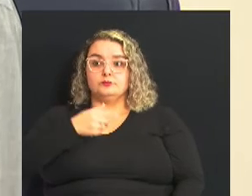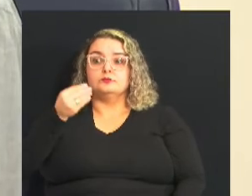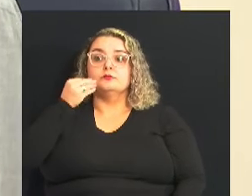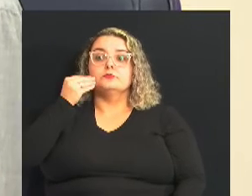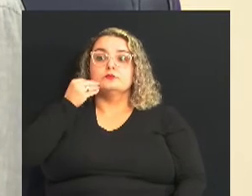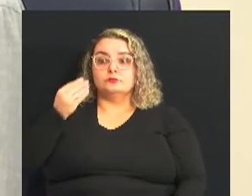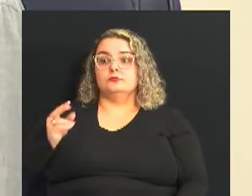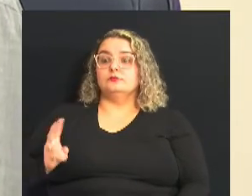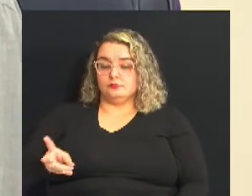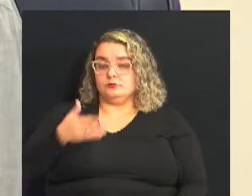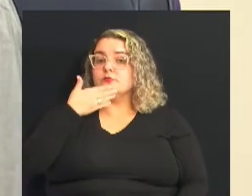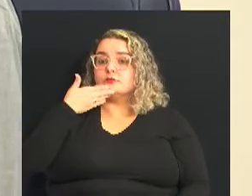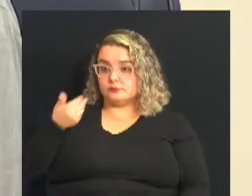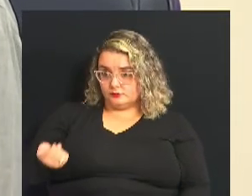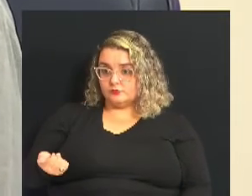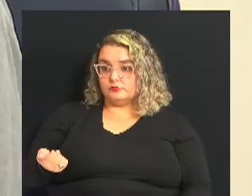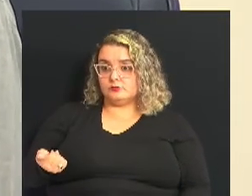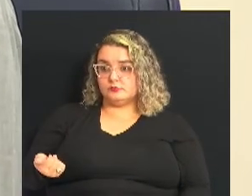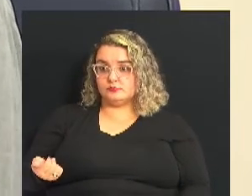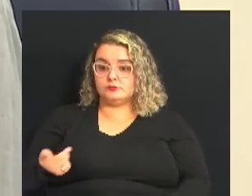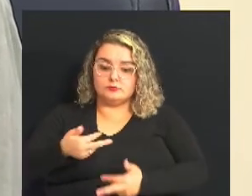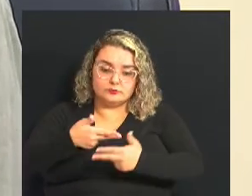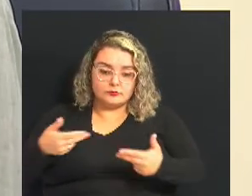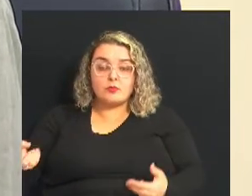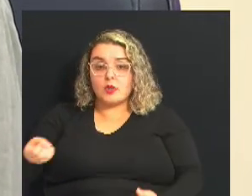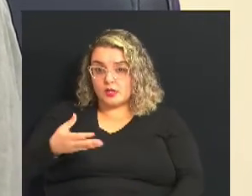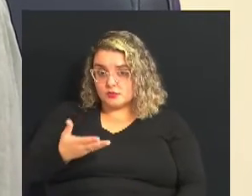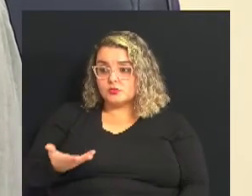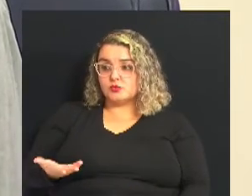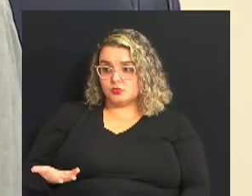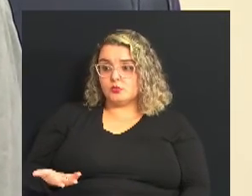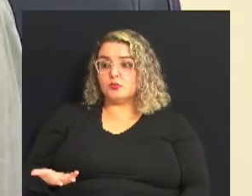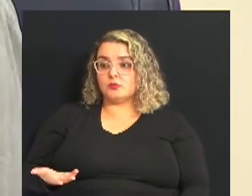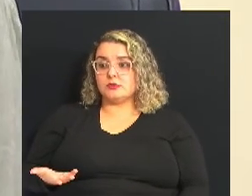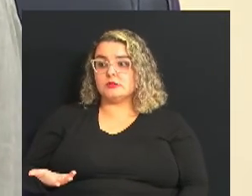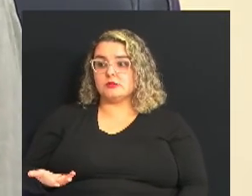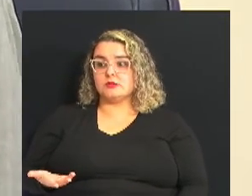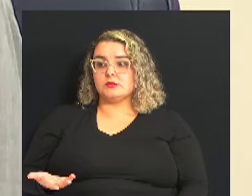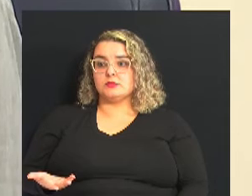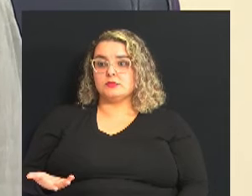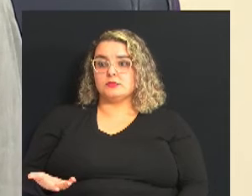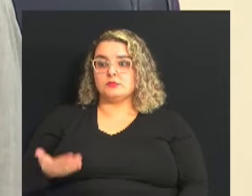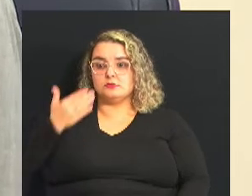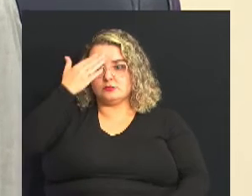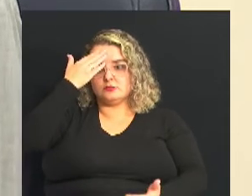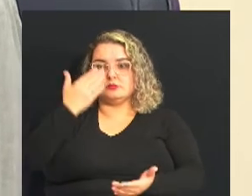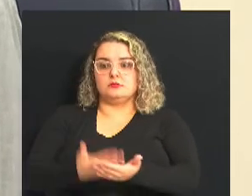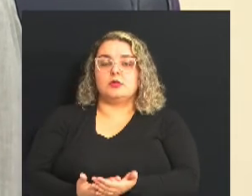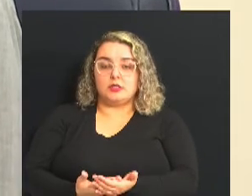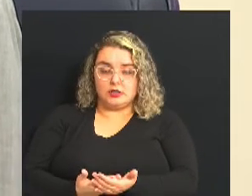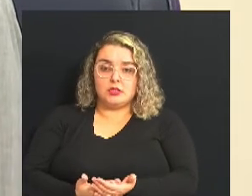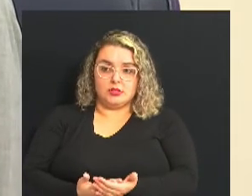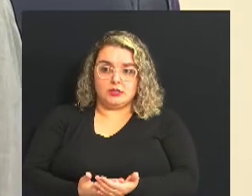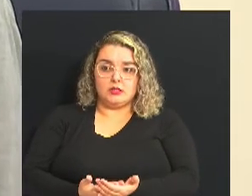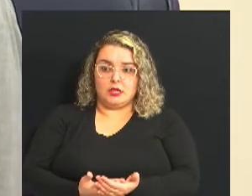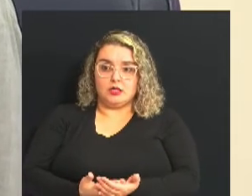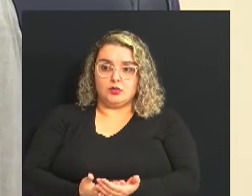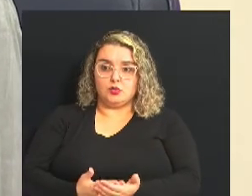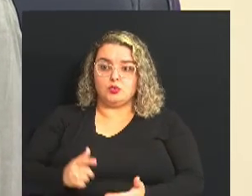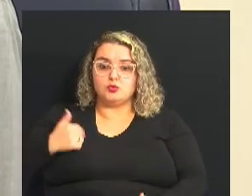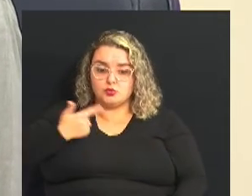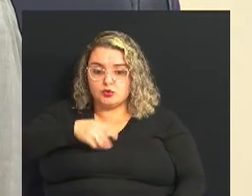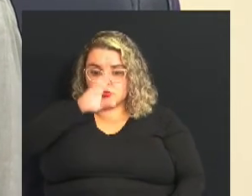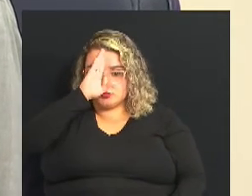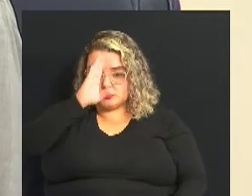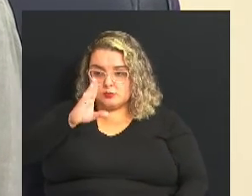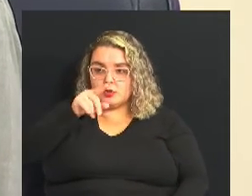sempre melhorar, sempre ir atrás de coisas novas, né? E acreditamos que o nosso principal objetivo